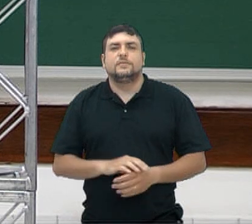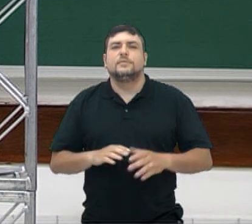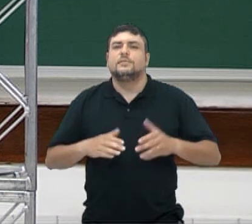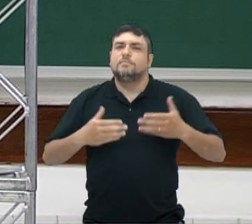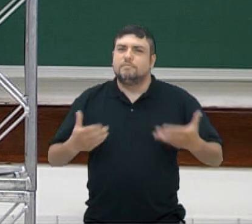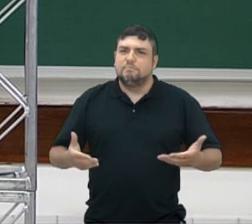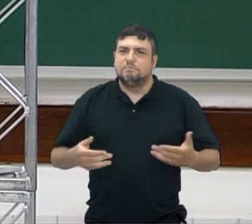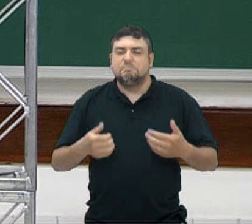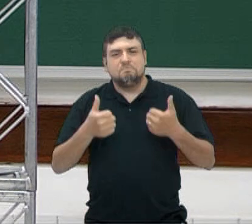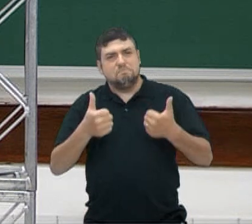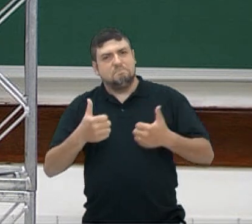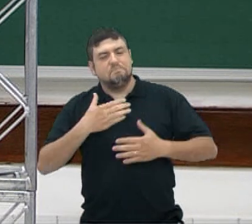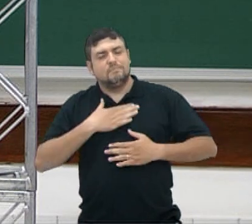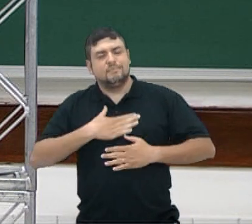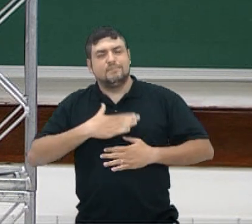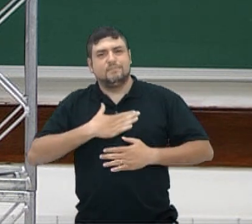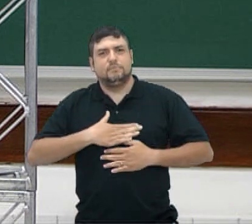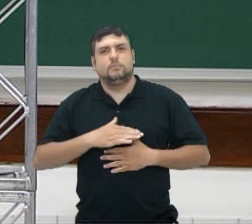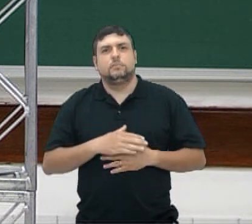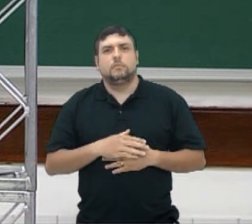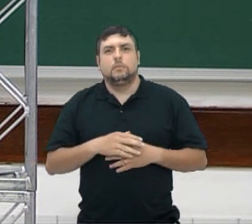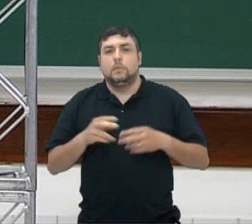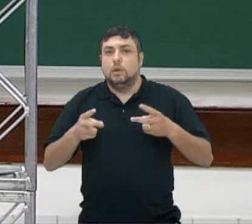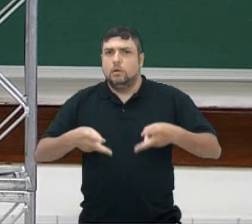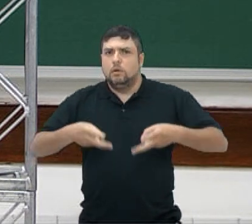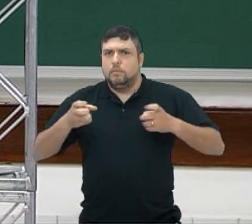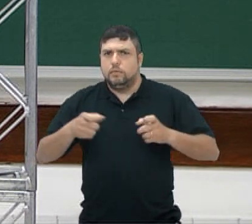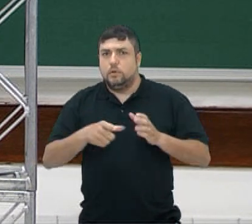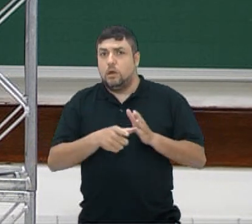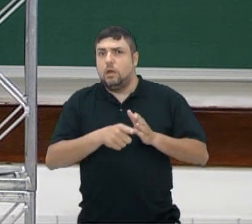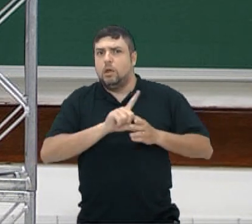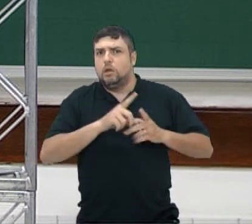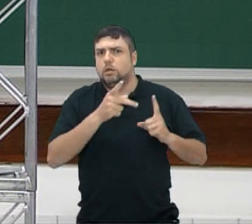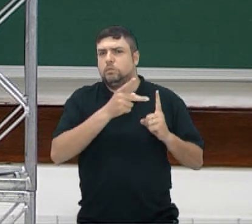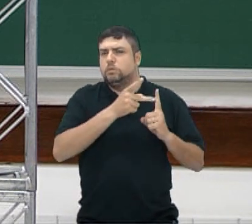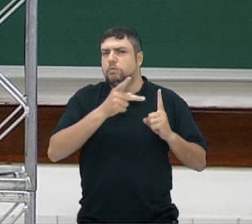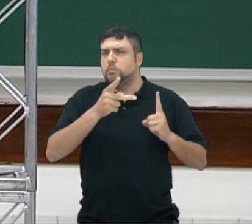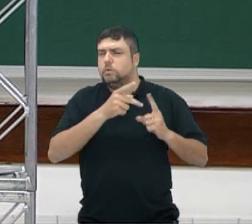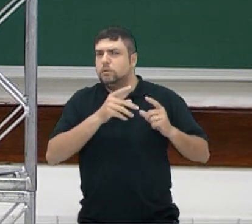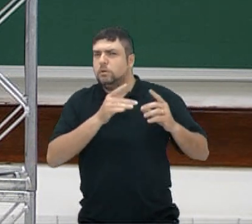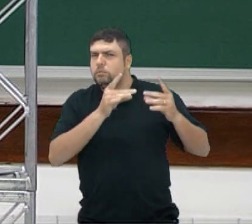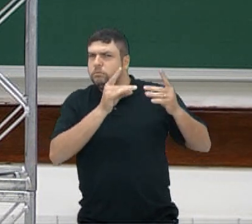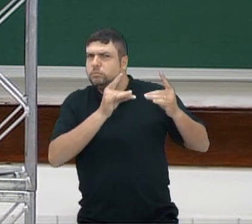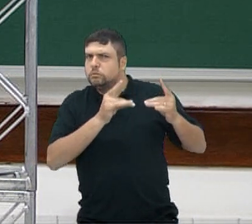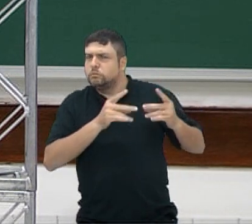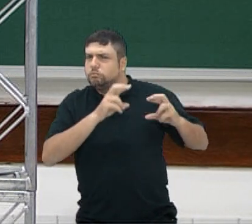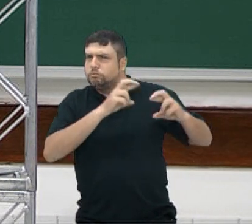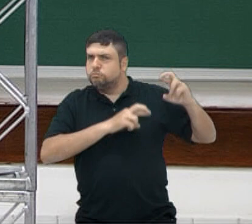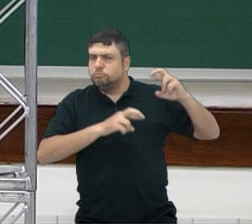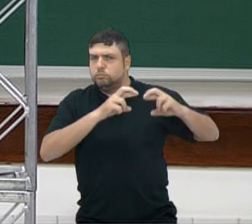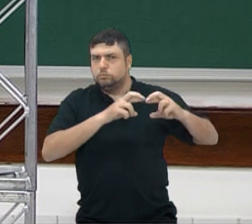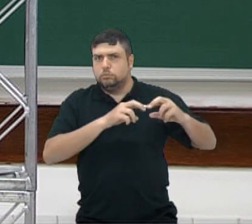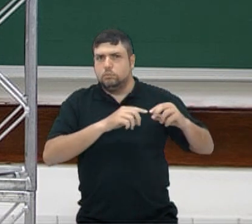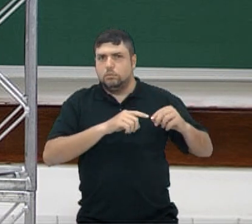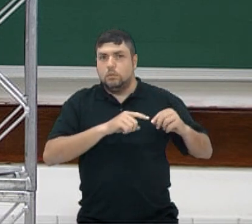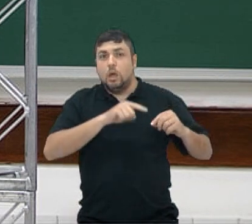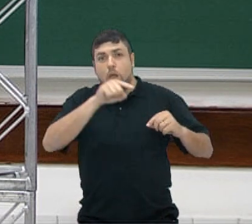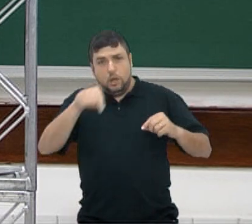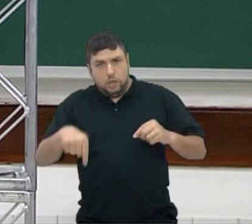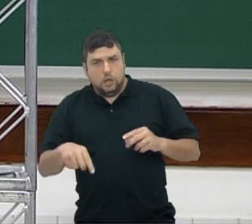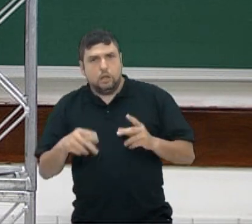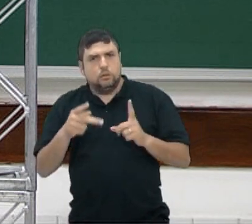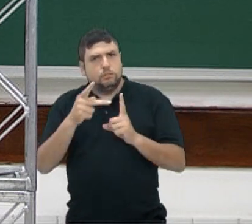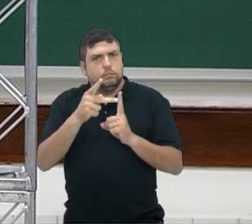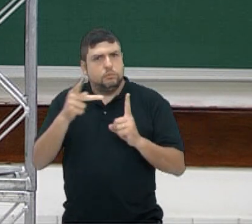Então, tranquilo? Bom, percebam que diferente do parágrafo que nós analisamos anteriormente, aqui ela também cita, né,